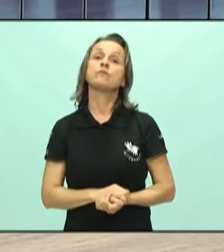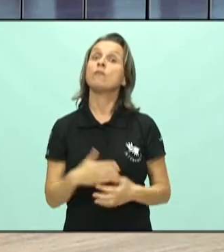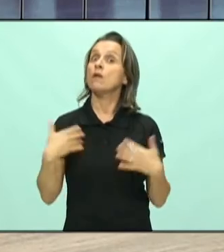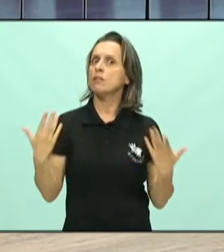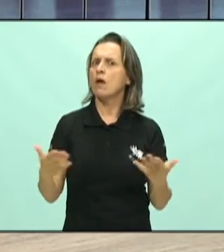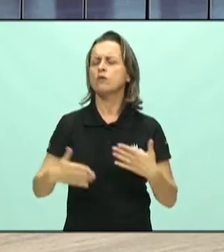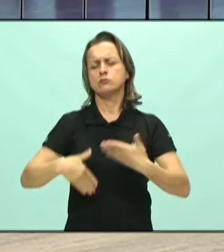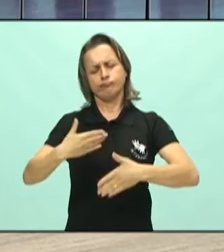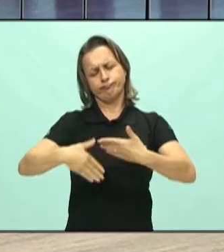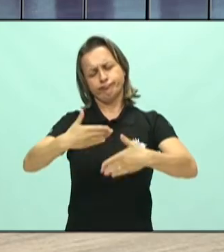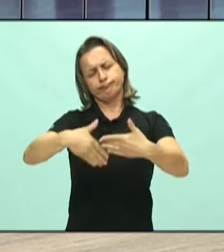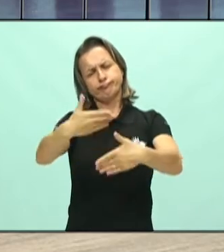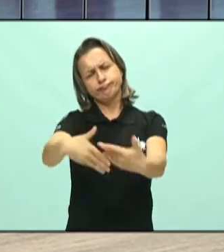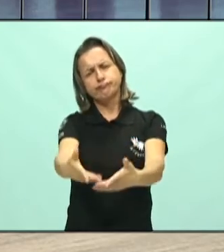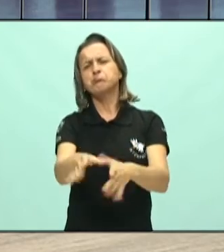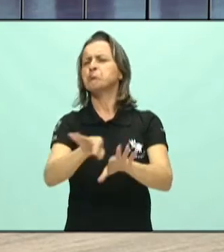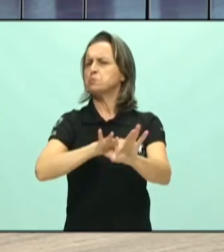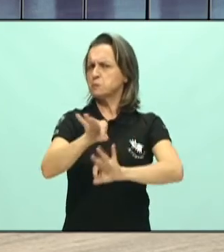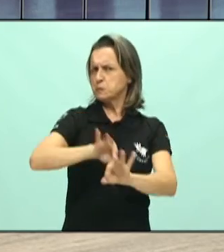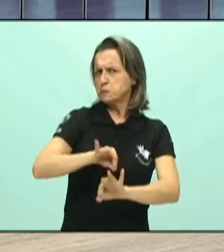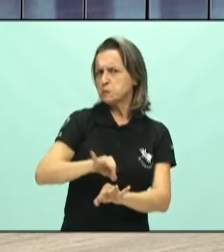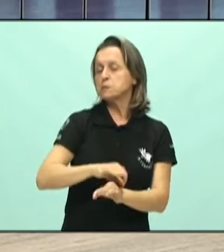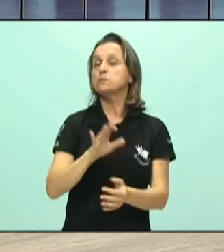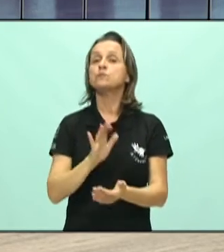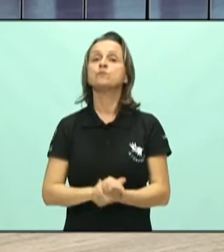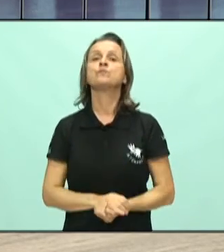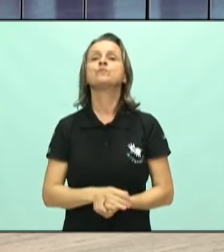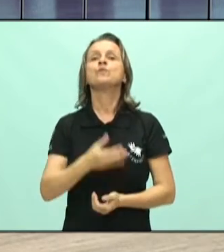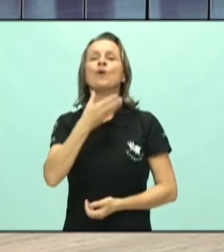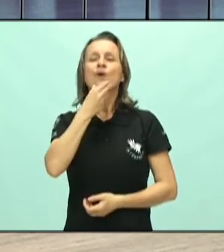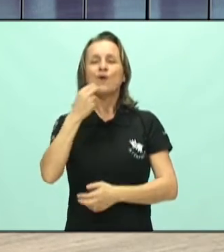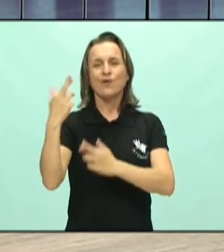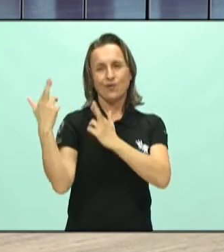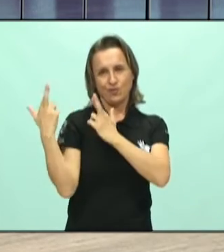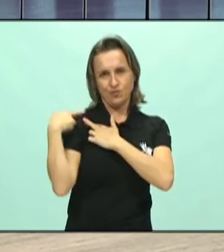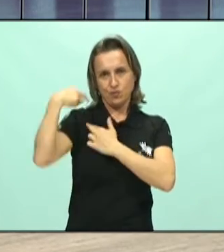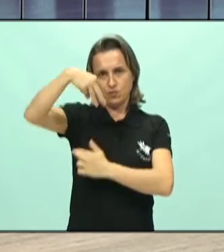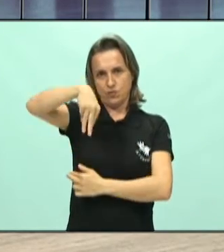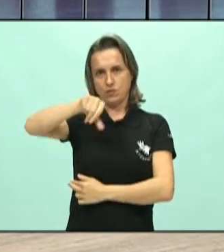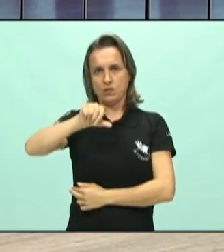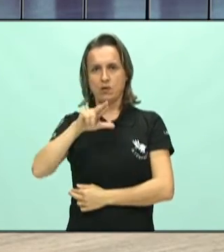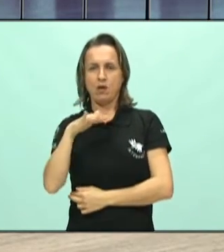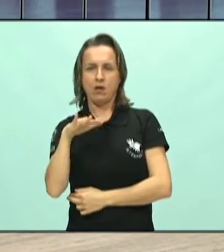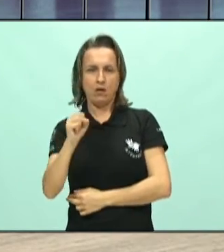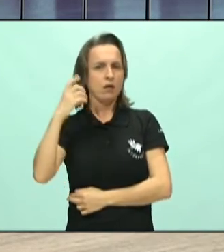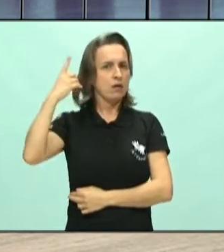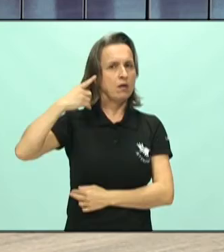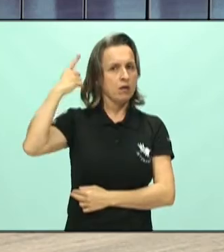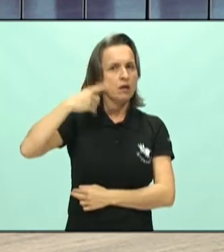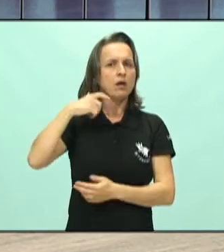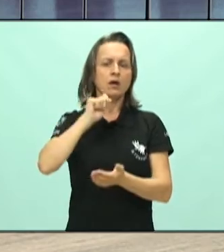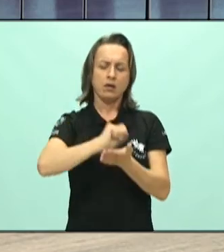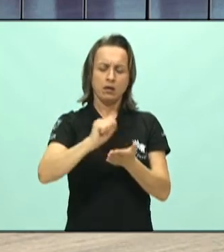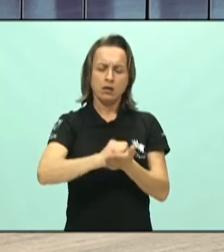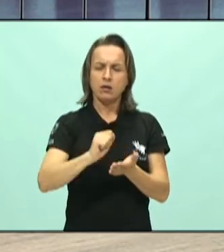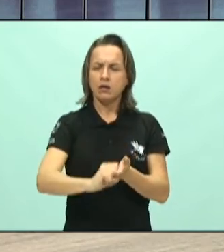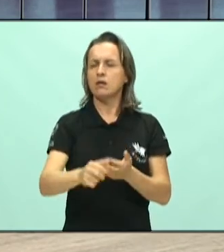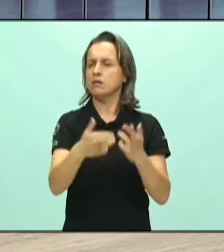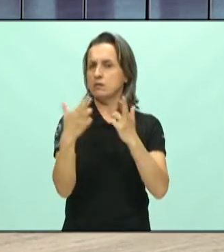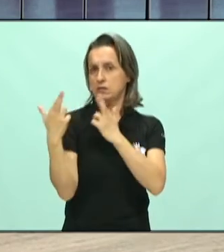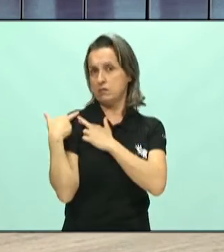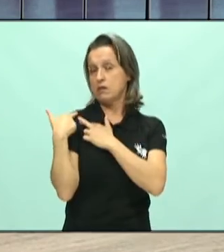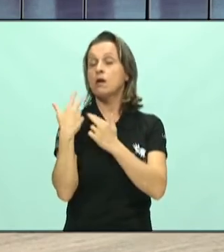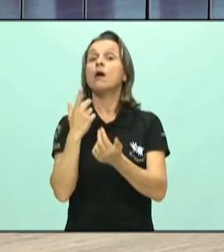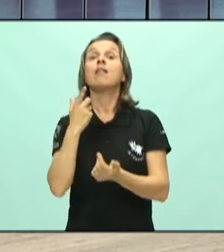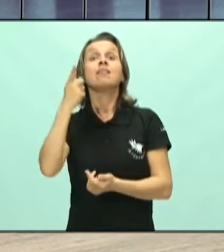processo seguiu a sua tramitação e o relator, o deputado Marcos Vieira, ele houve o dia da votação,